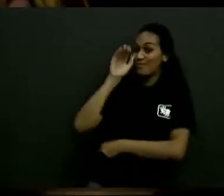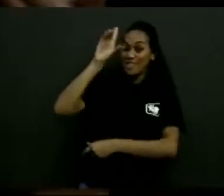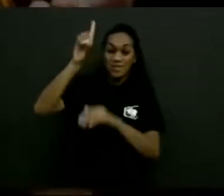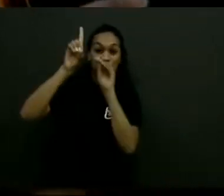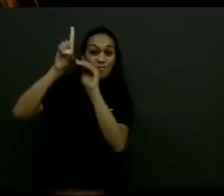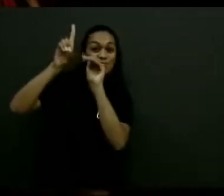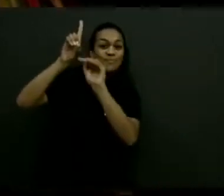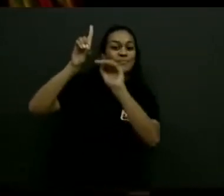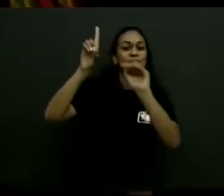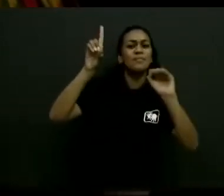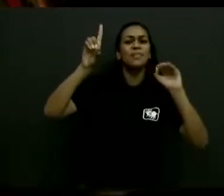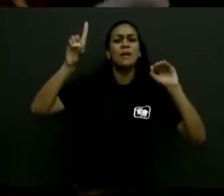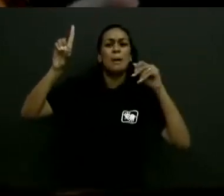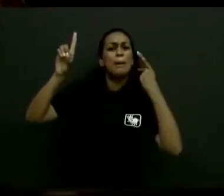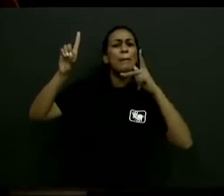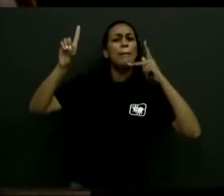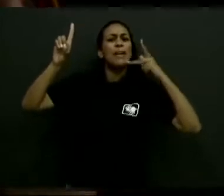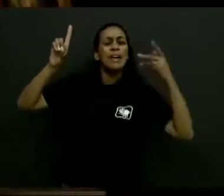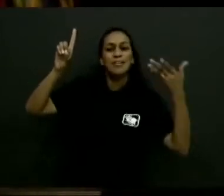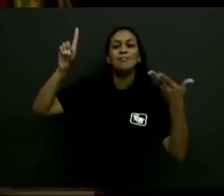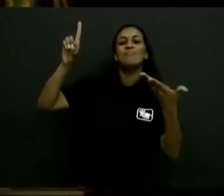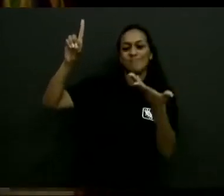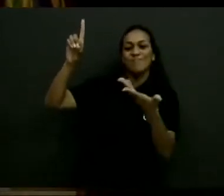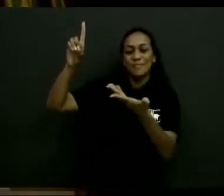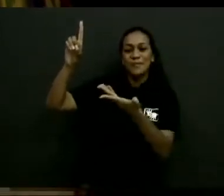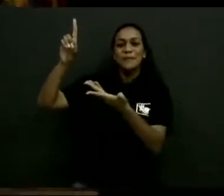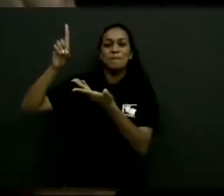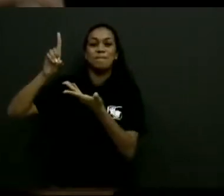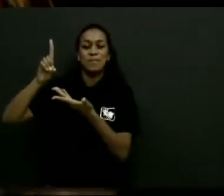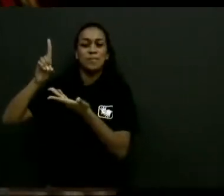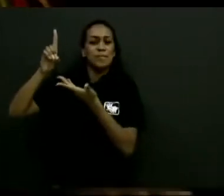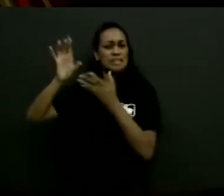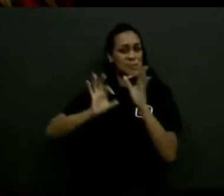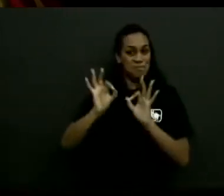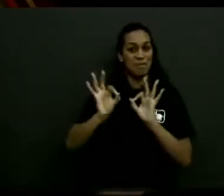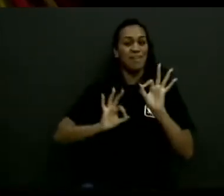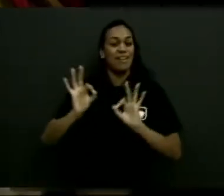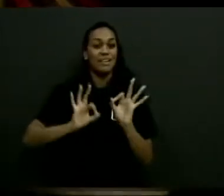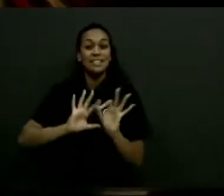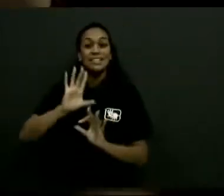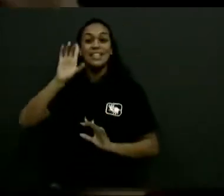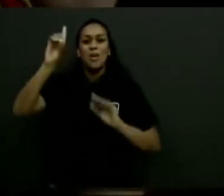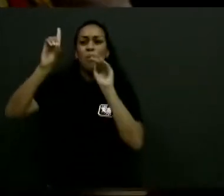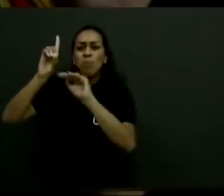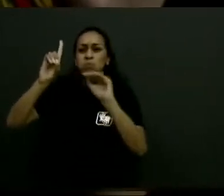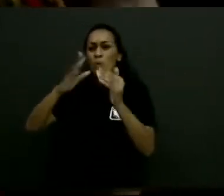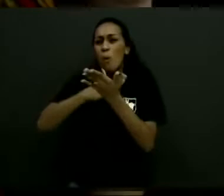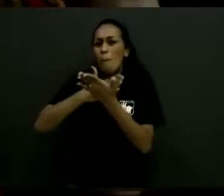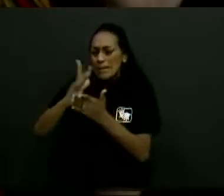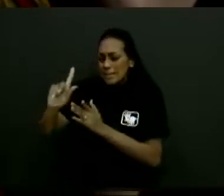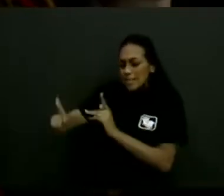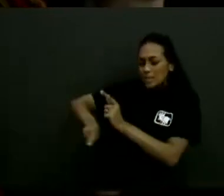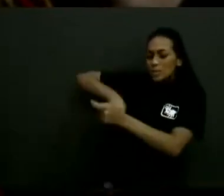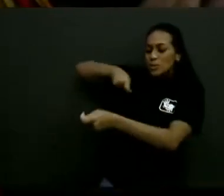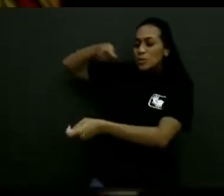pescadores, vinde a mim, que irão em meu nome lançar rede